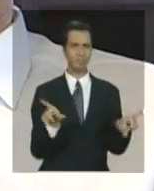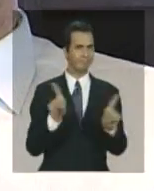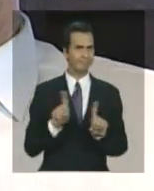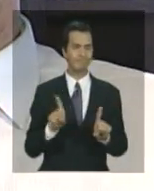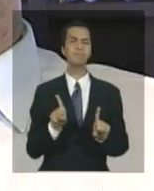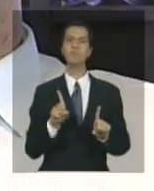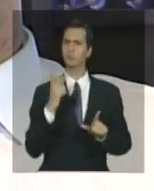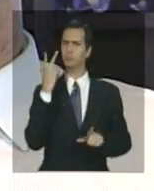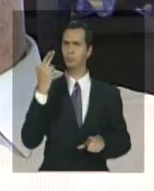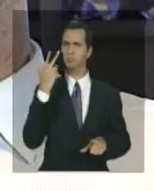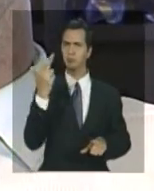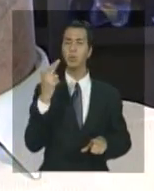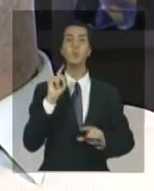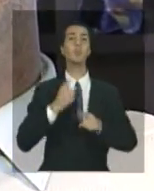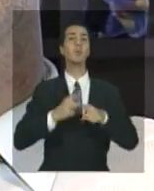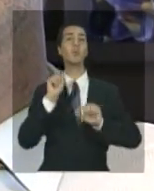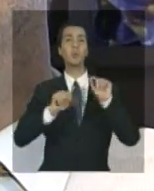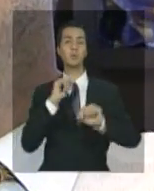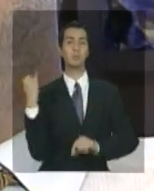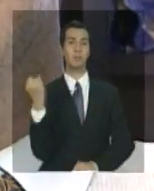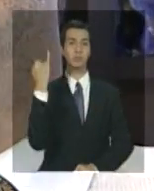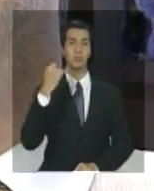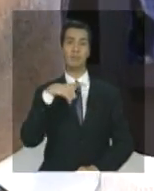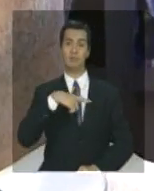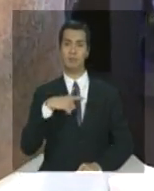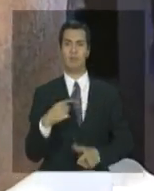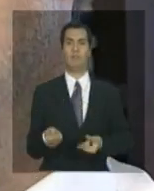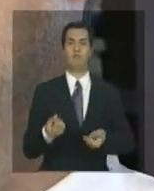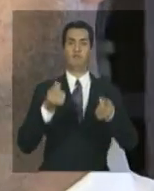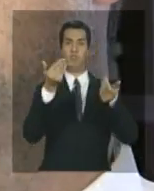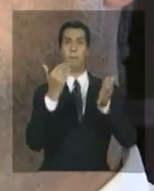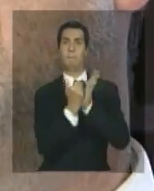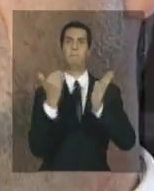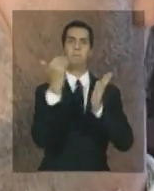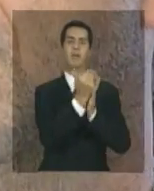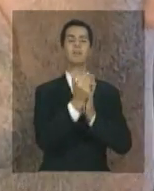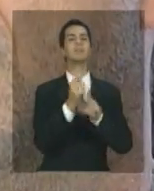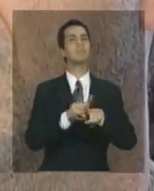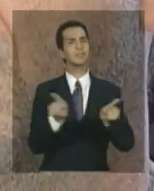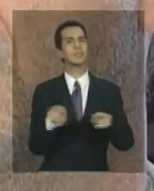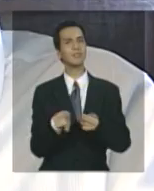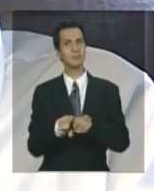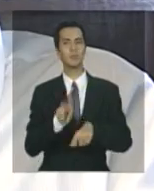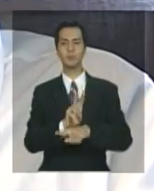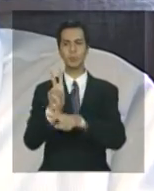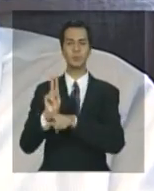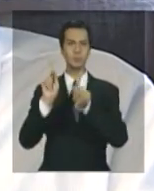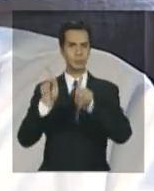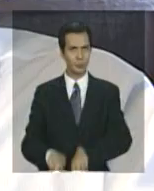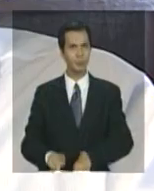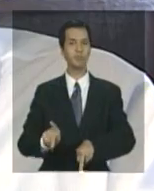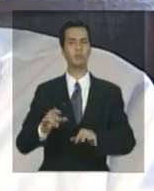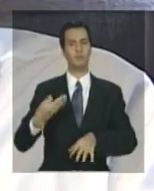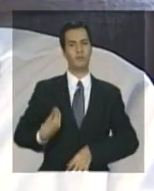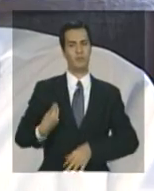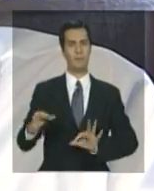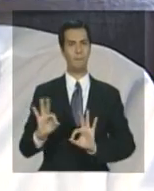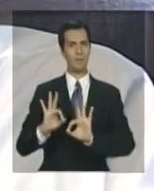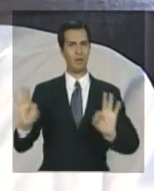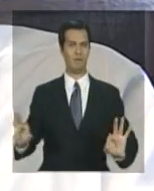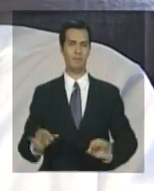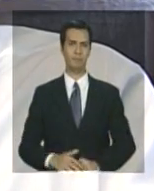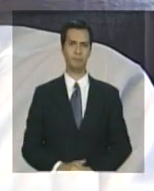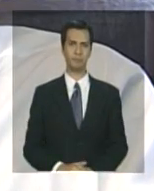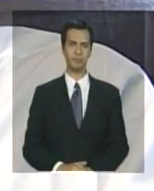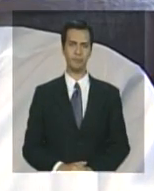que não basta acumular riqueza. É importante crescer melhorando a qualidade de vida da população. O Brasil ficou na lanterna, mas o Brasil, em